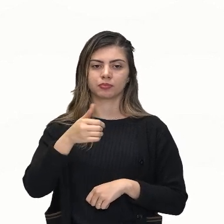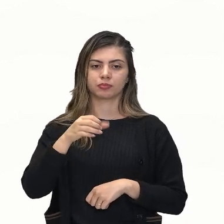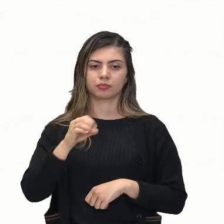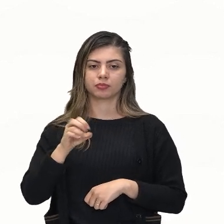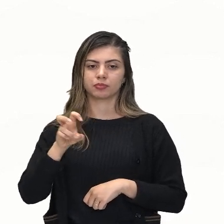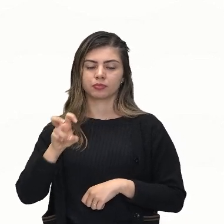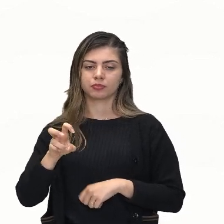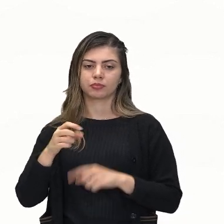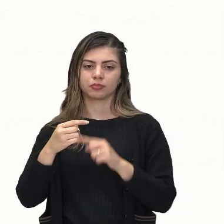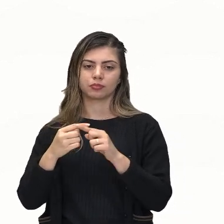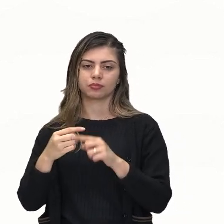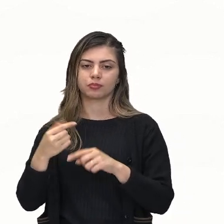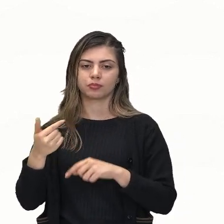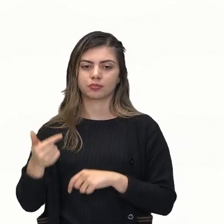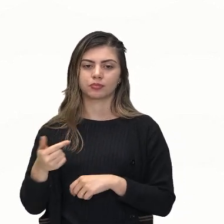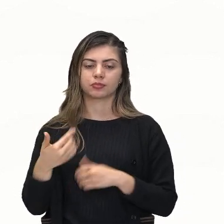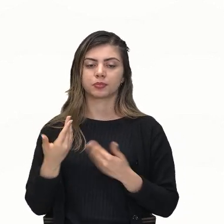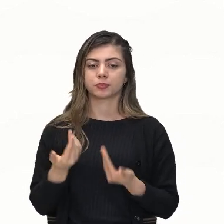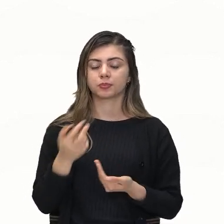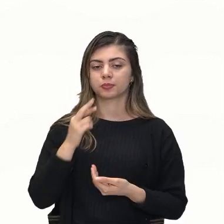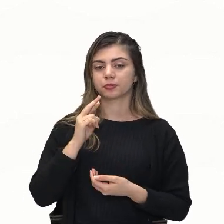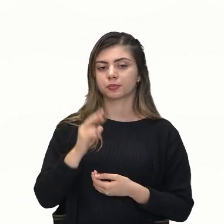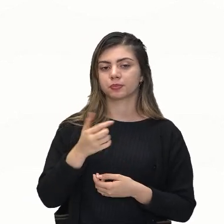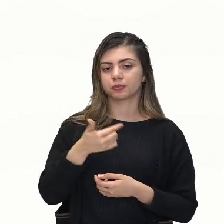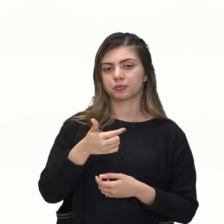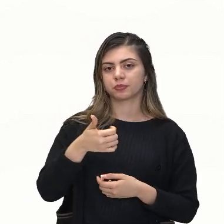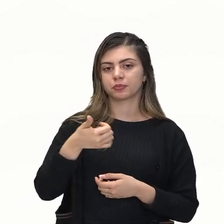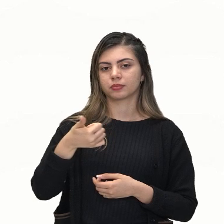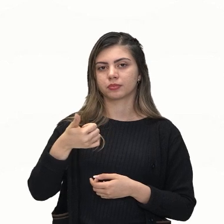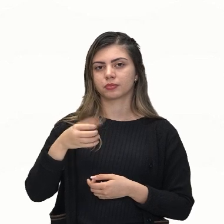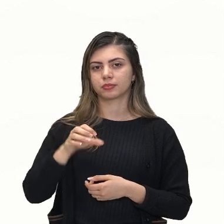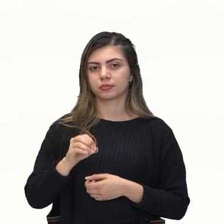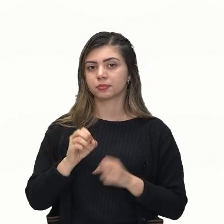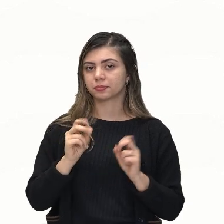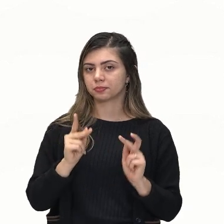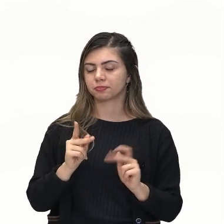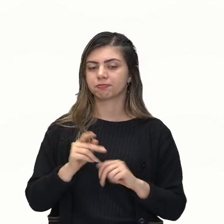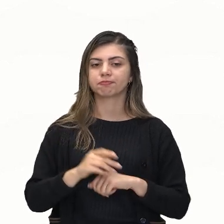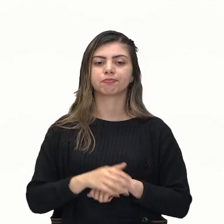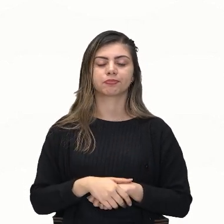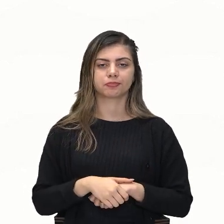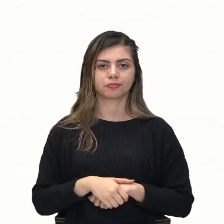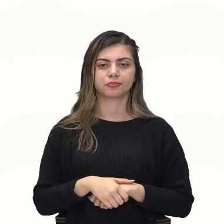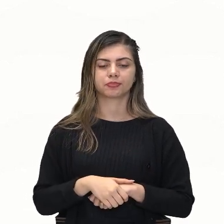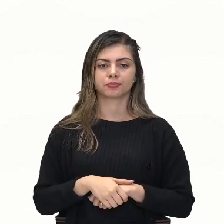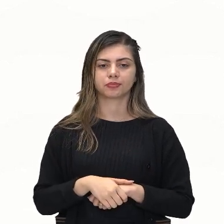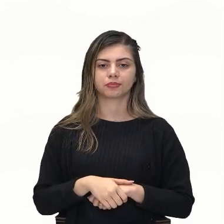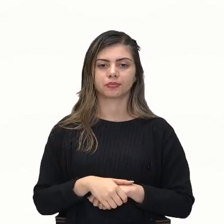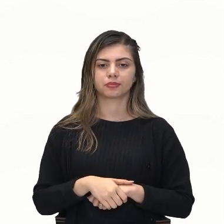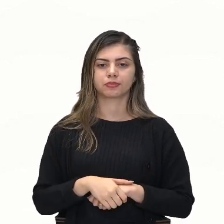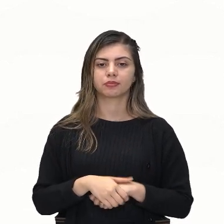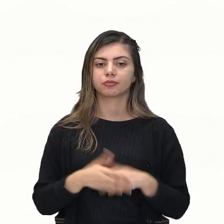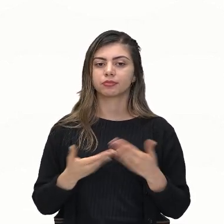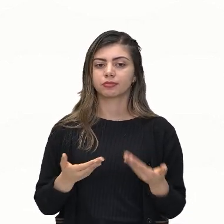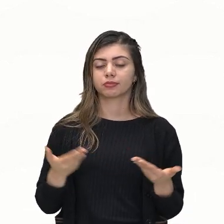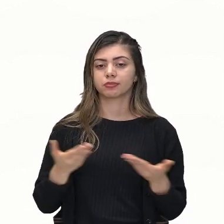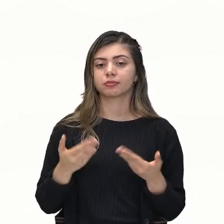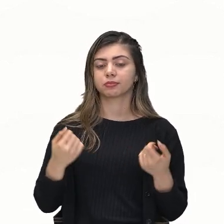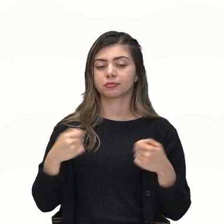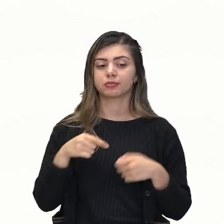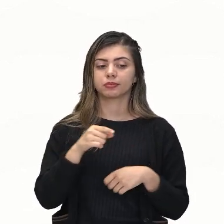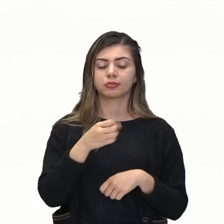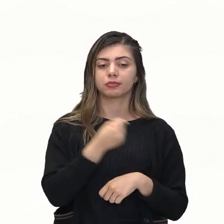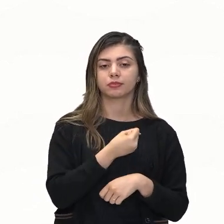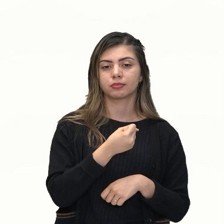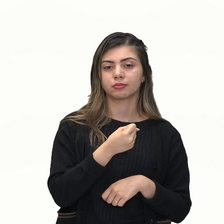vezes 2, que é igual a 210. Ok? Beleza. Como eu quero encontrar o valor do